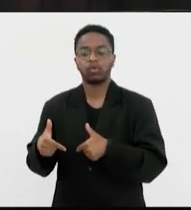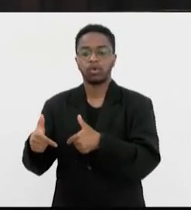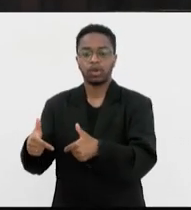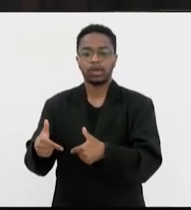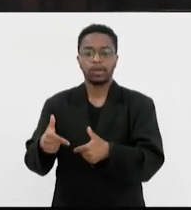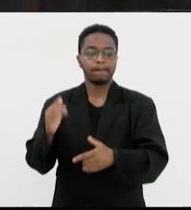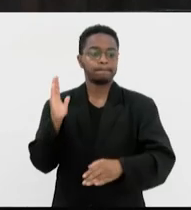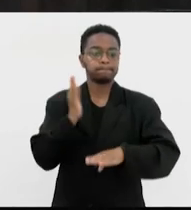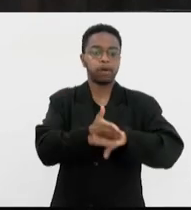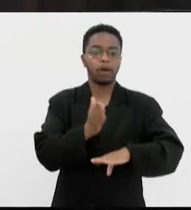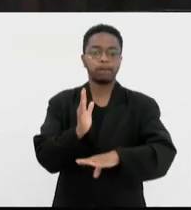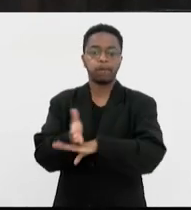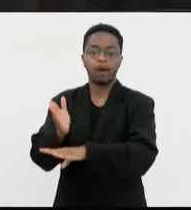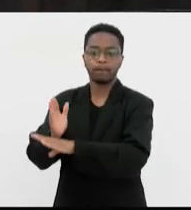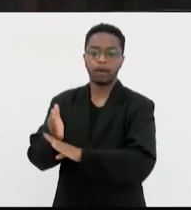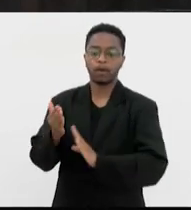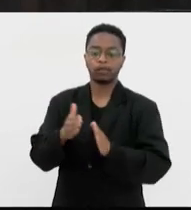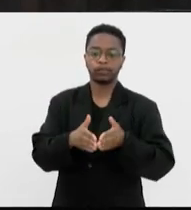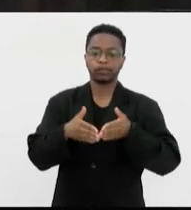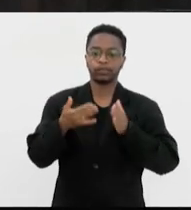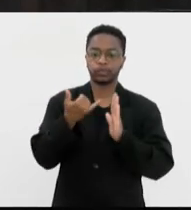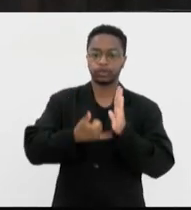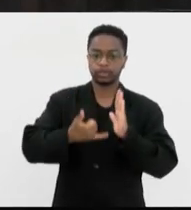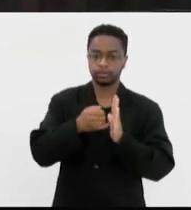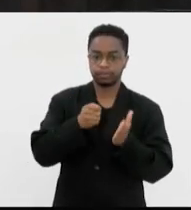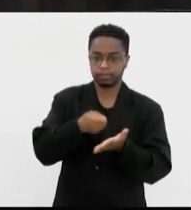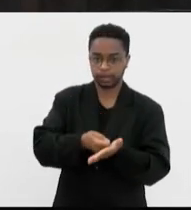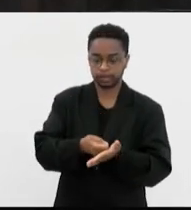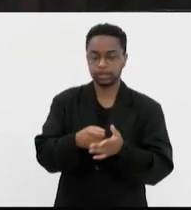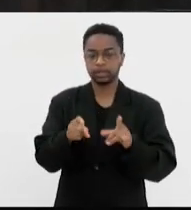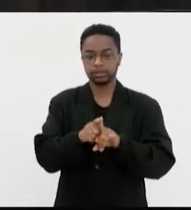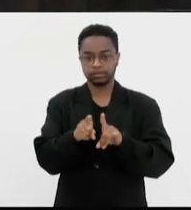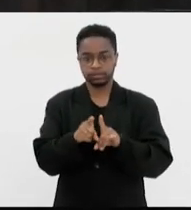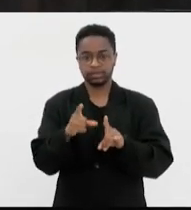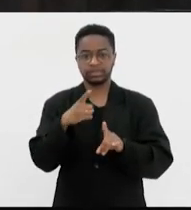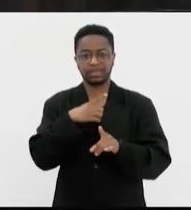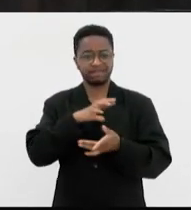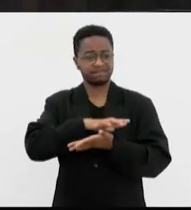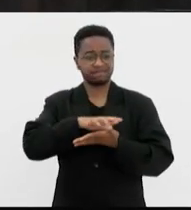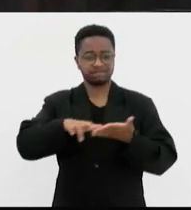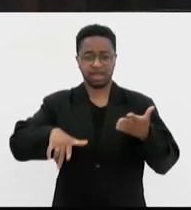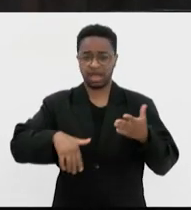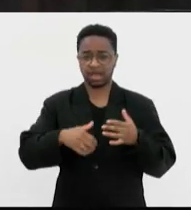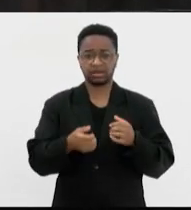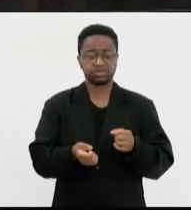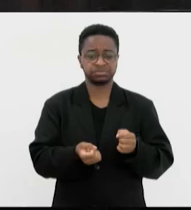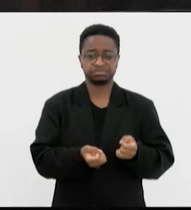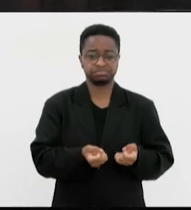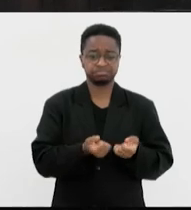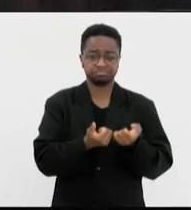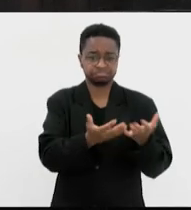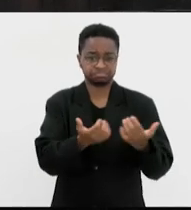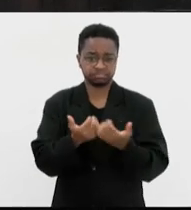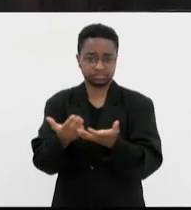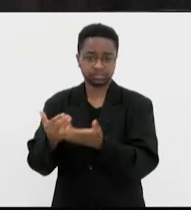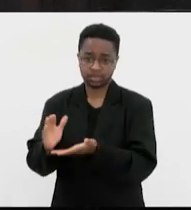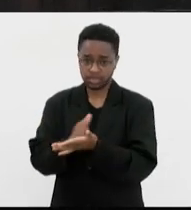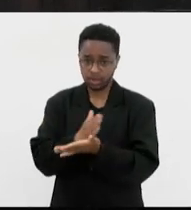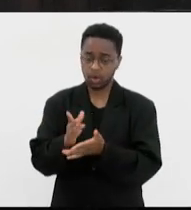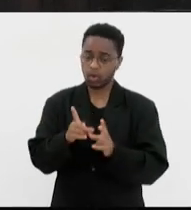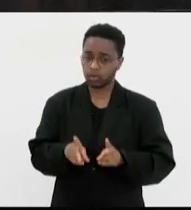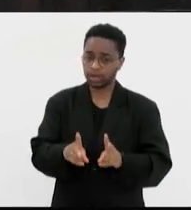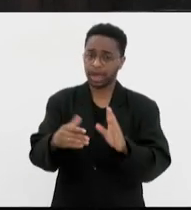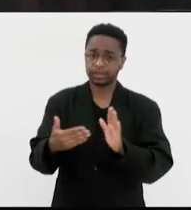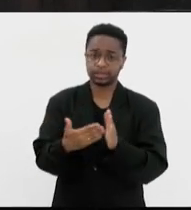nessa casa. Acompanhamos no período de mega-evento uma farra de isenções fiscais que até hoje parte delas vigoram